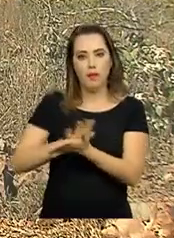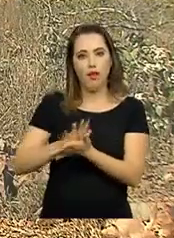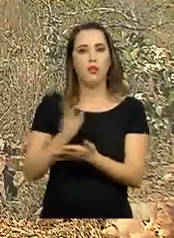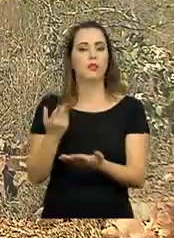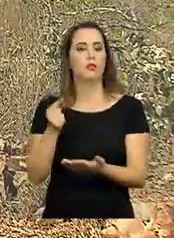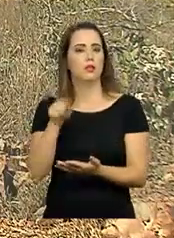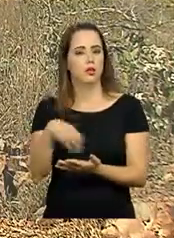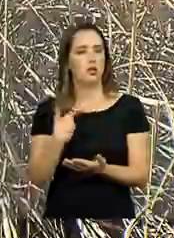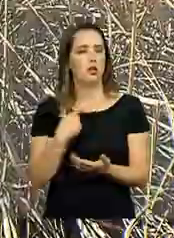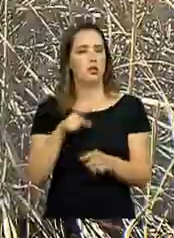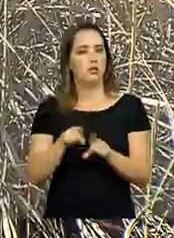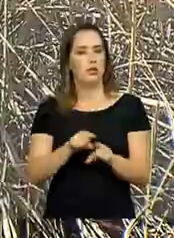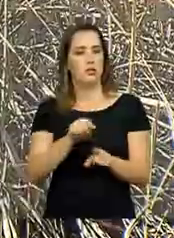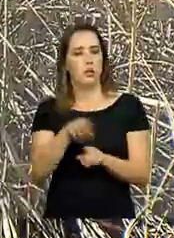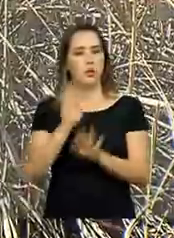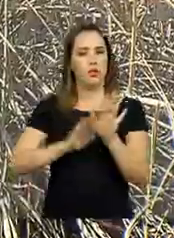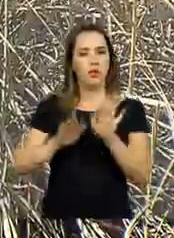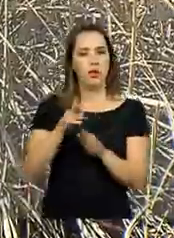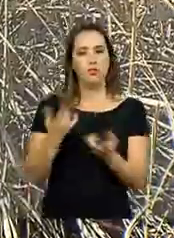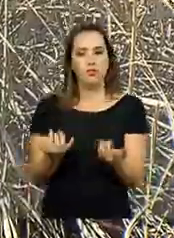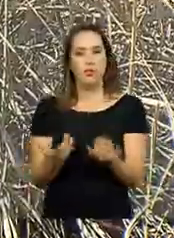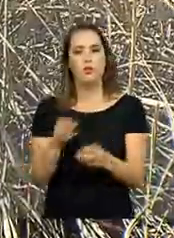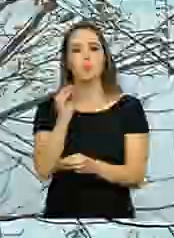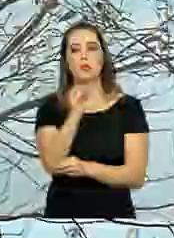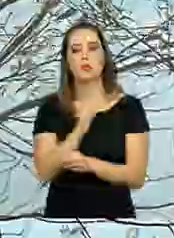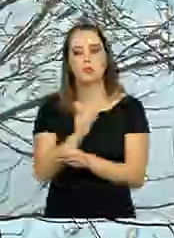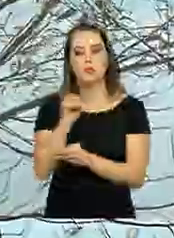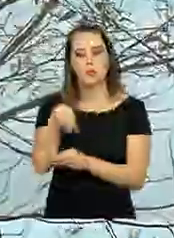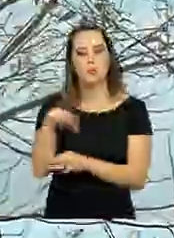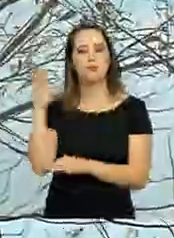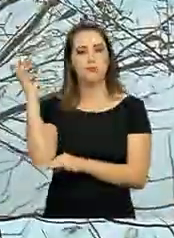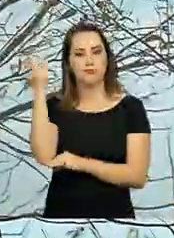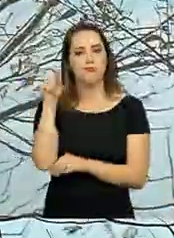deixar. Não só para ter cuidado com a queimada, mas para preservar o parque também, de uma forma geral.